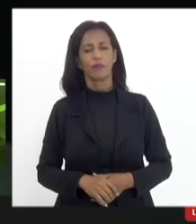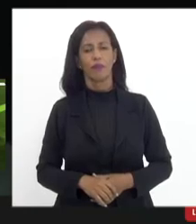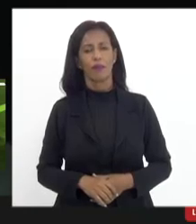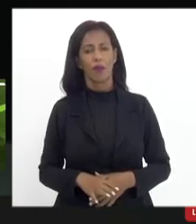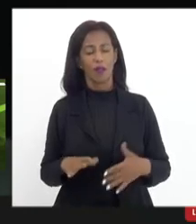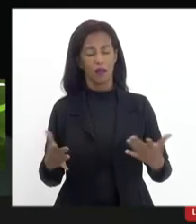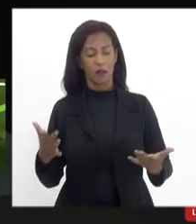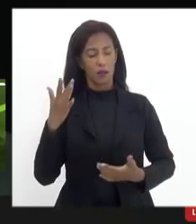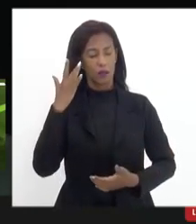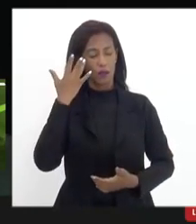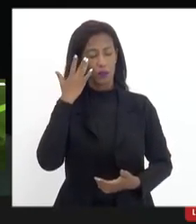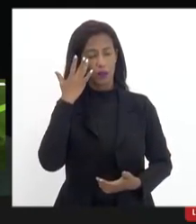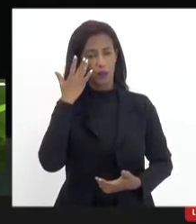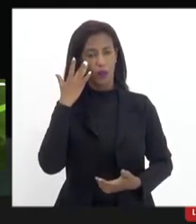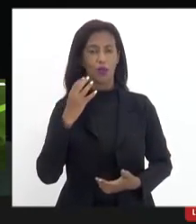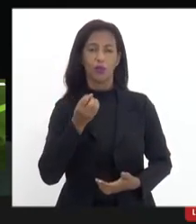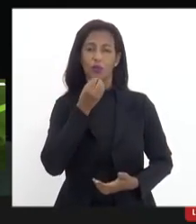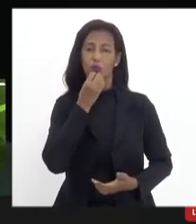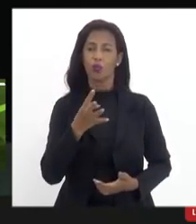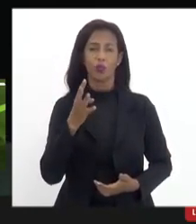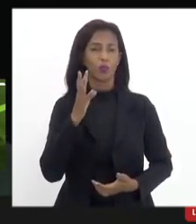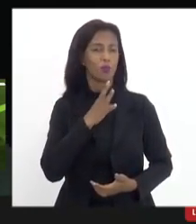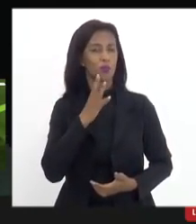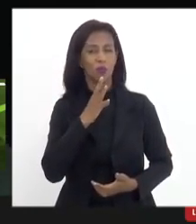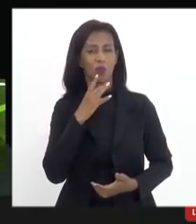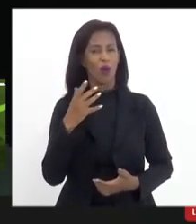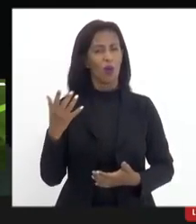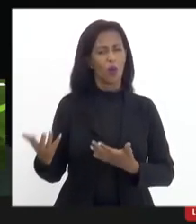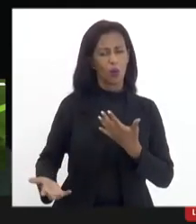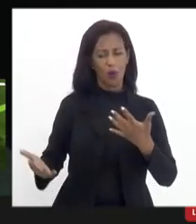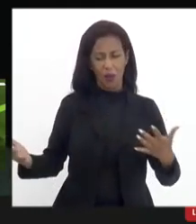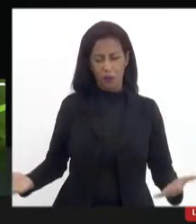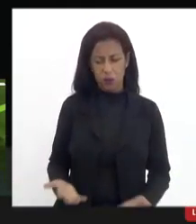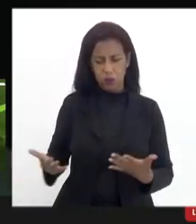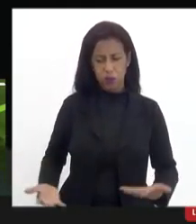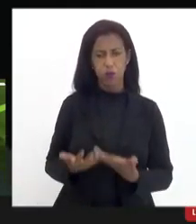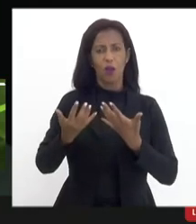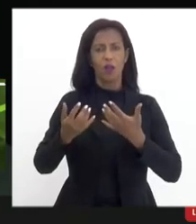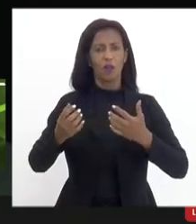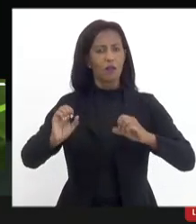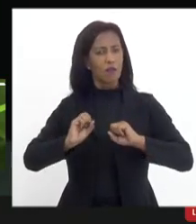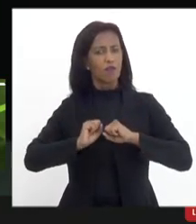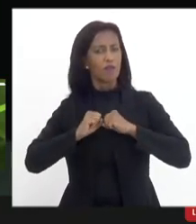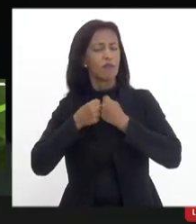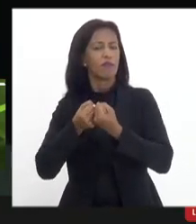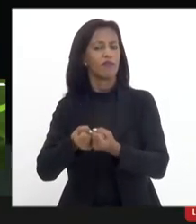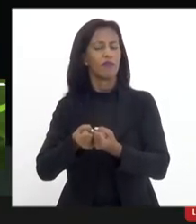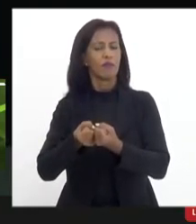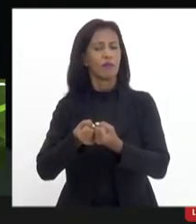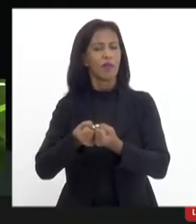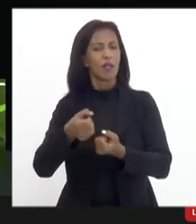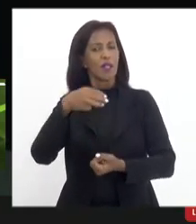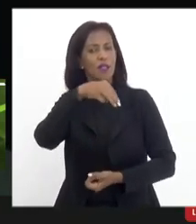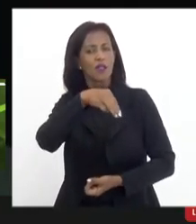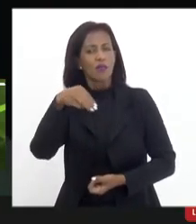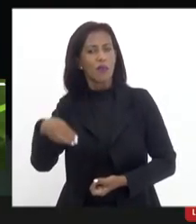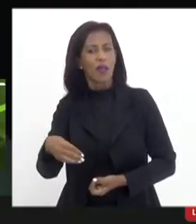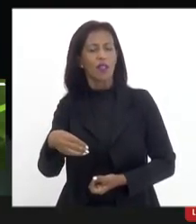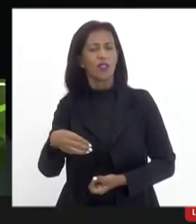Eu acho muito bacana qualquer iniciativa que venha fortalecer esses mestres e